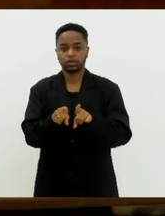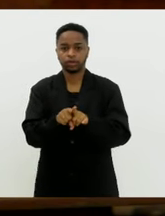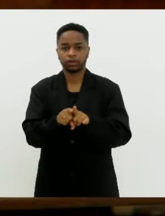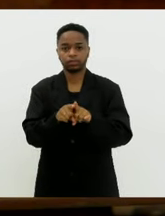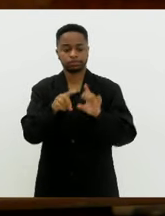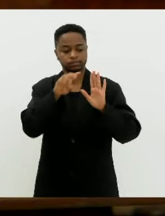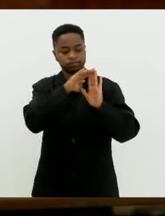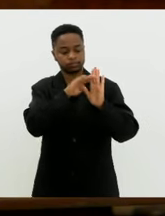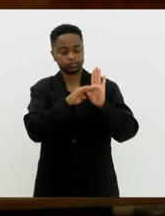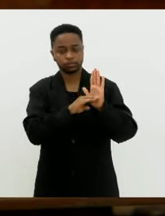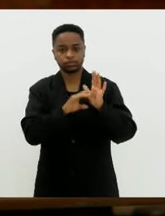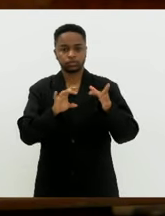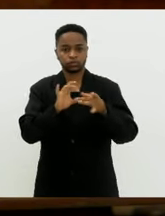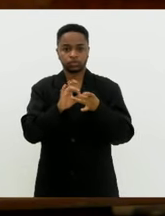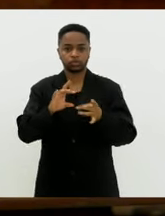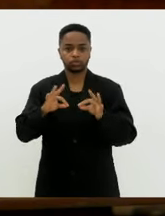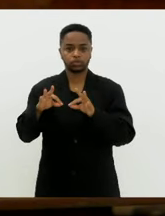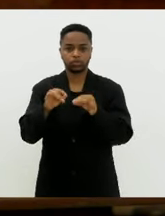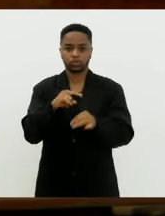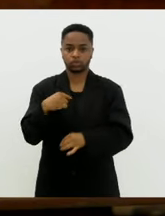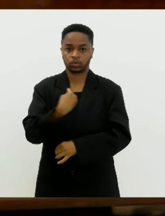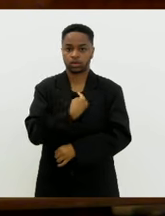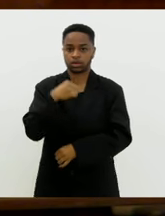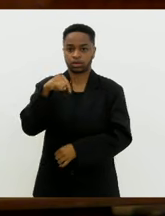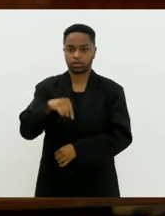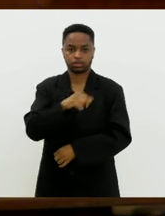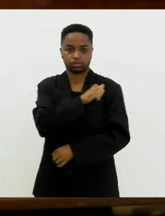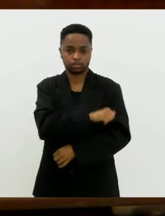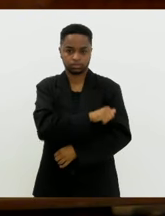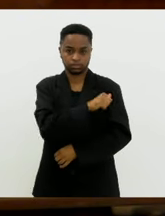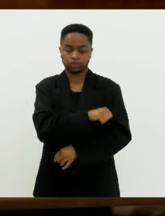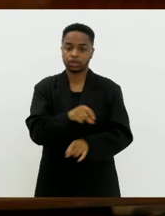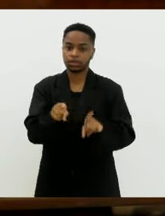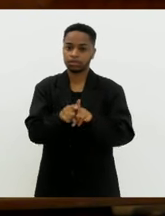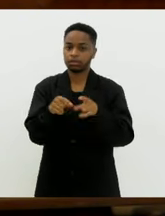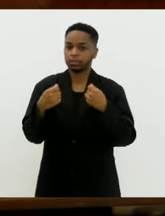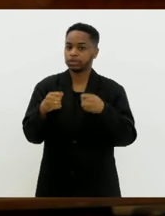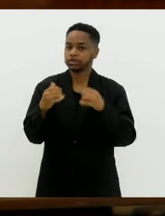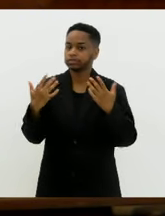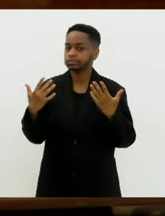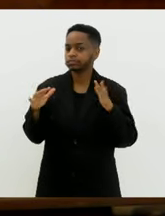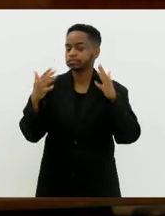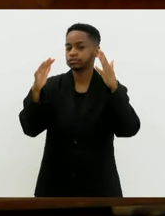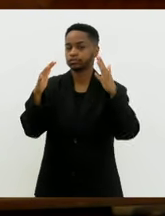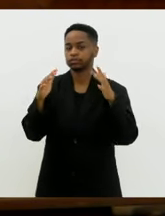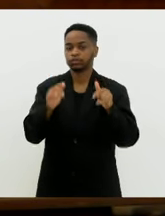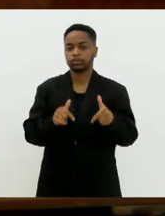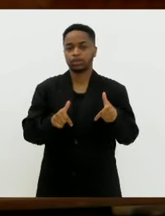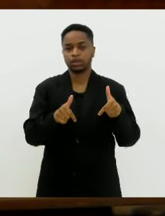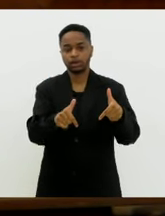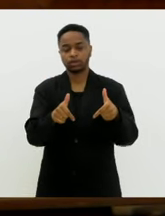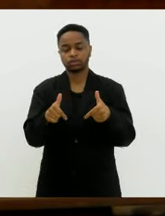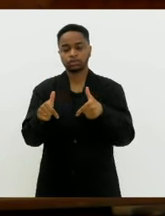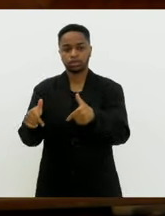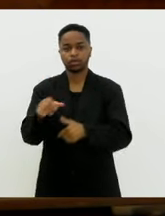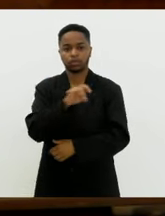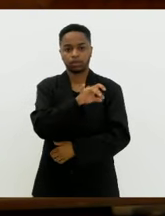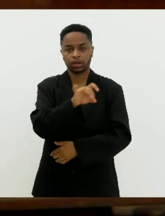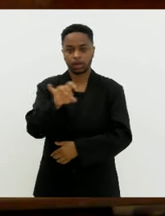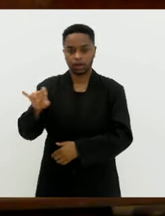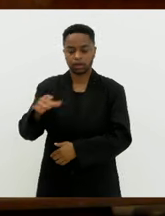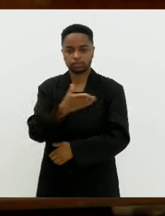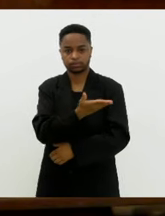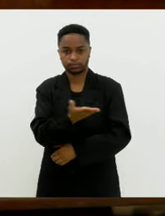que é de todos nós fluminenses. É de se enaltecer também a atuação de cada um dos